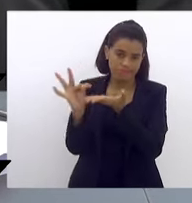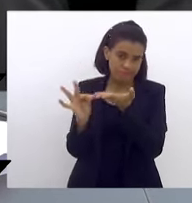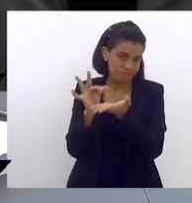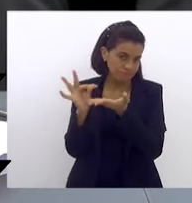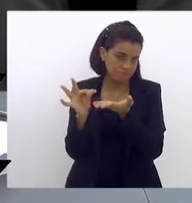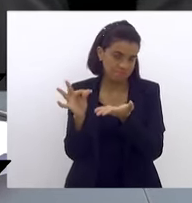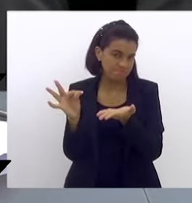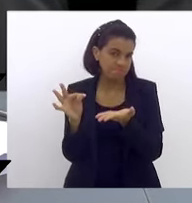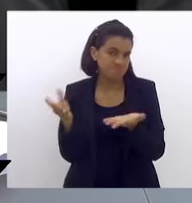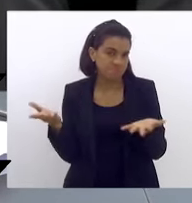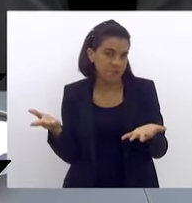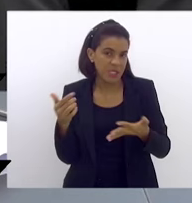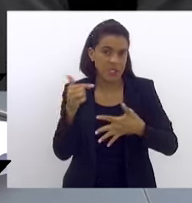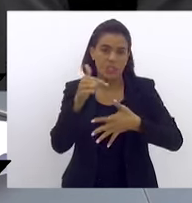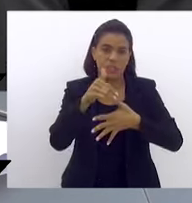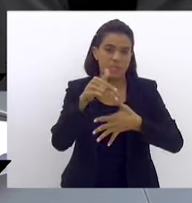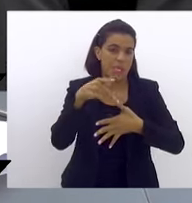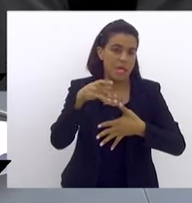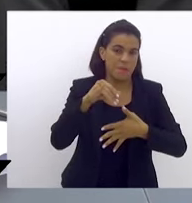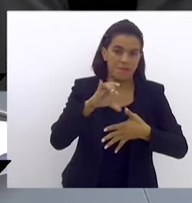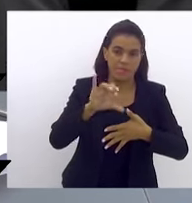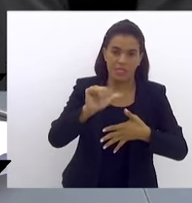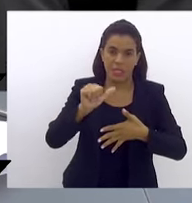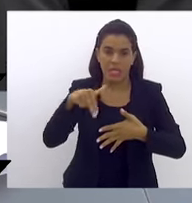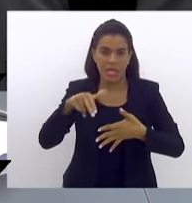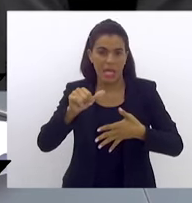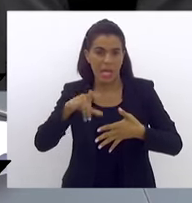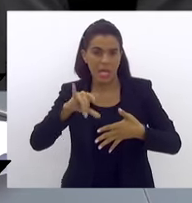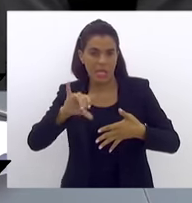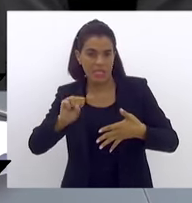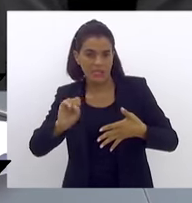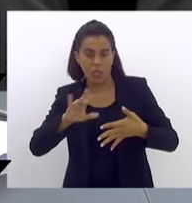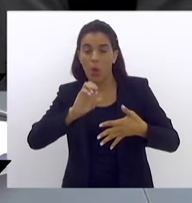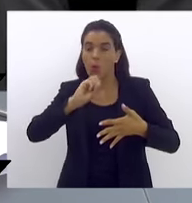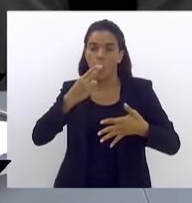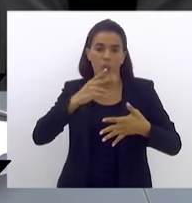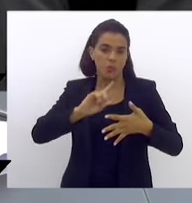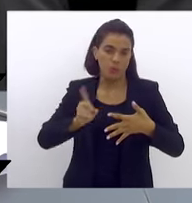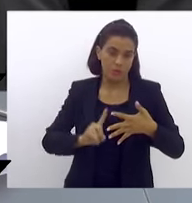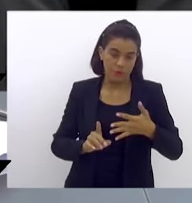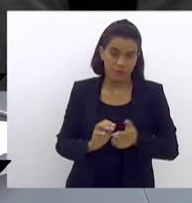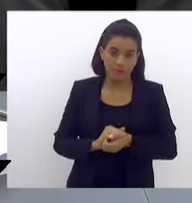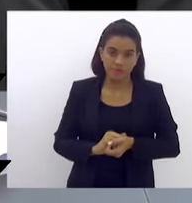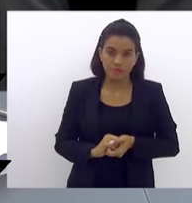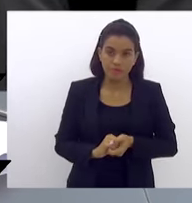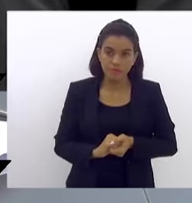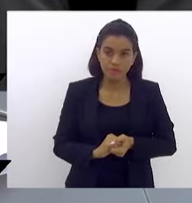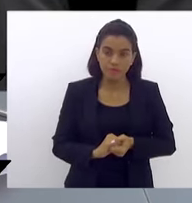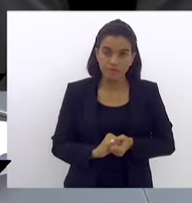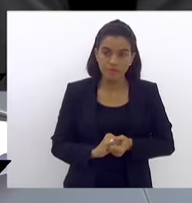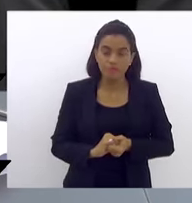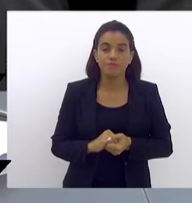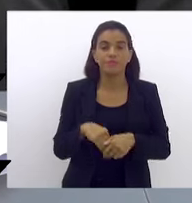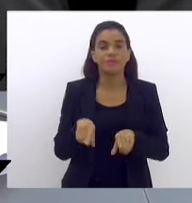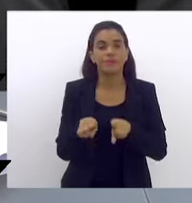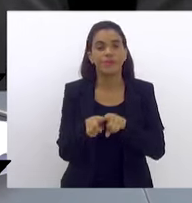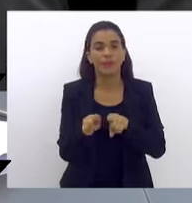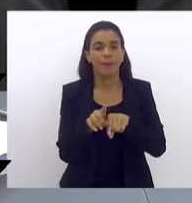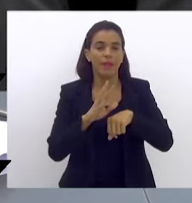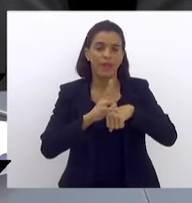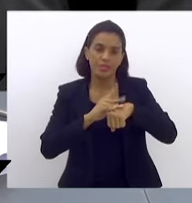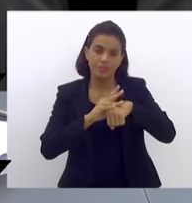especificar se é psicanalista ou não e não é as doenças de